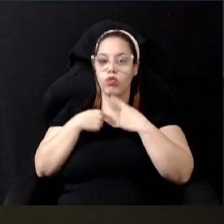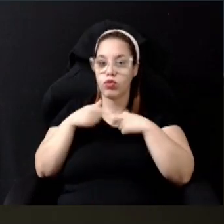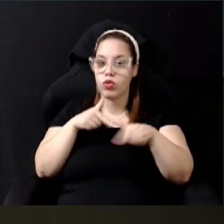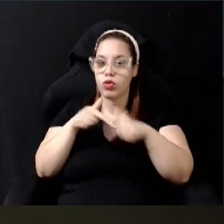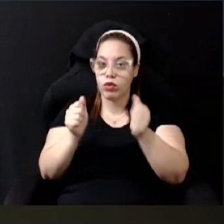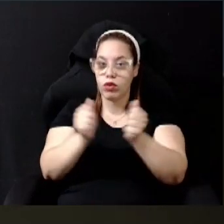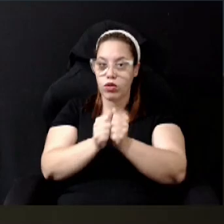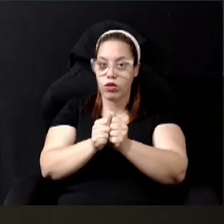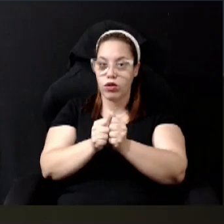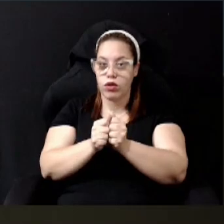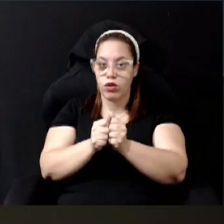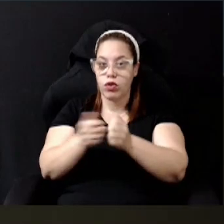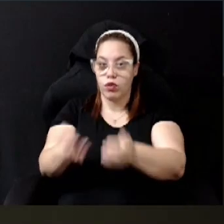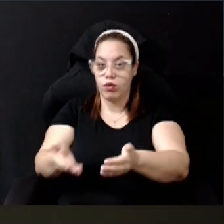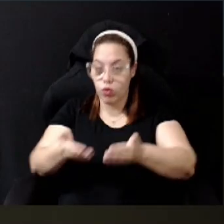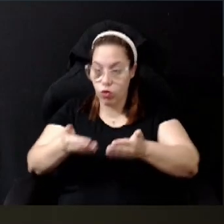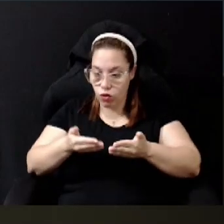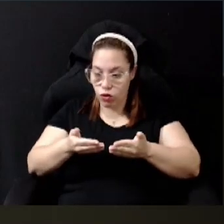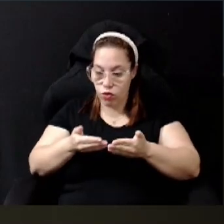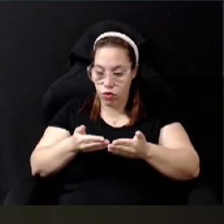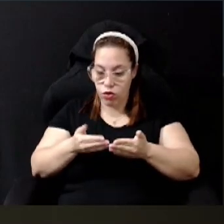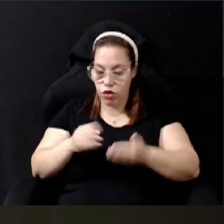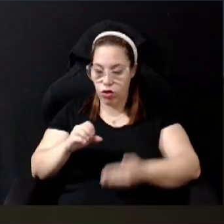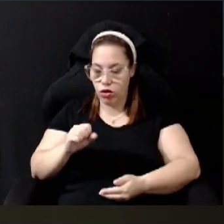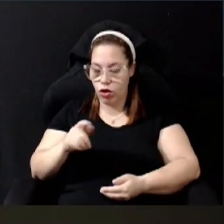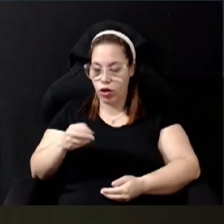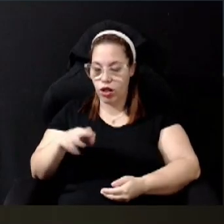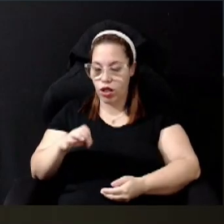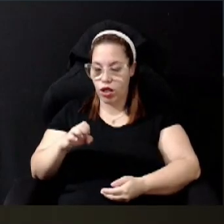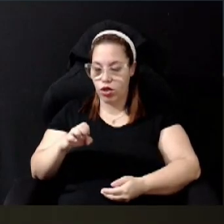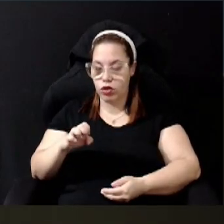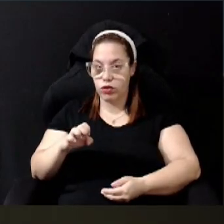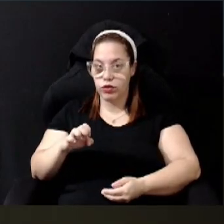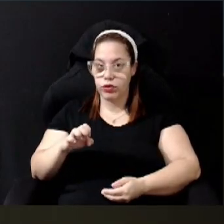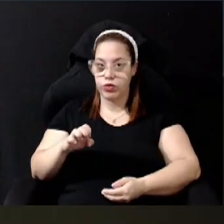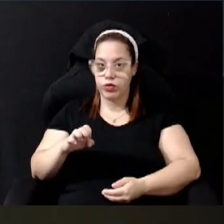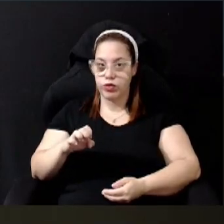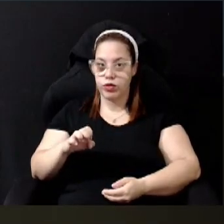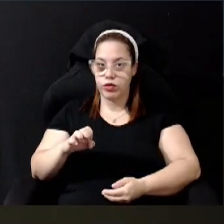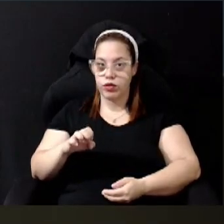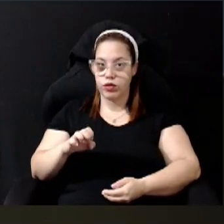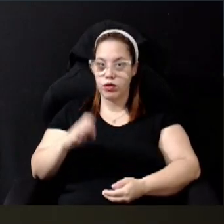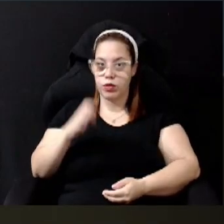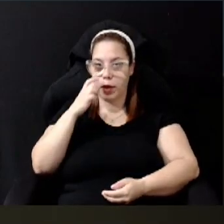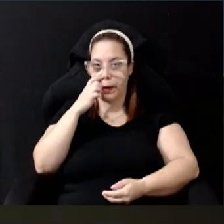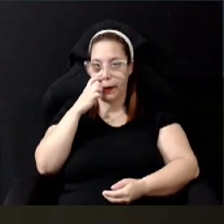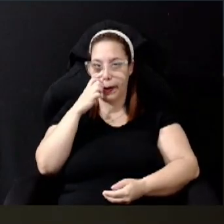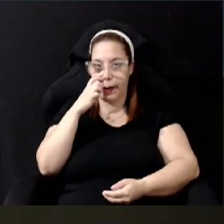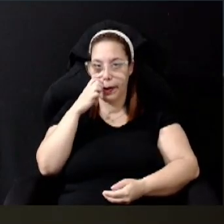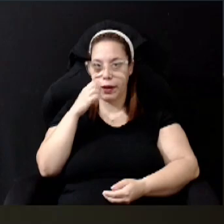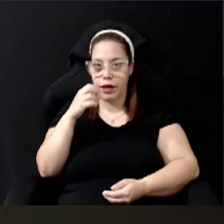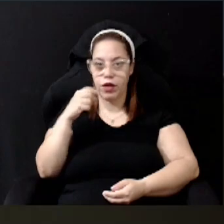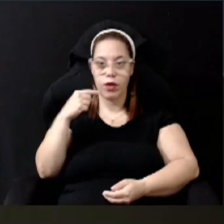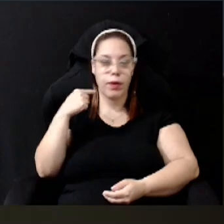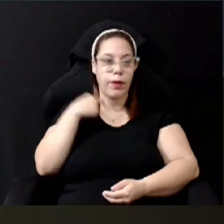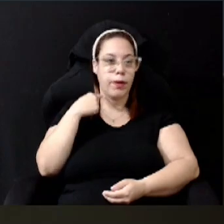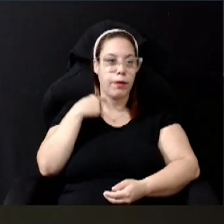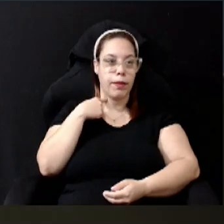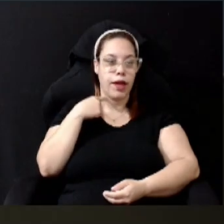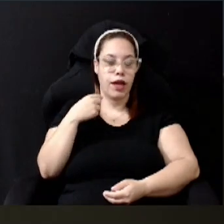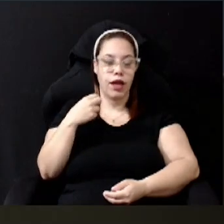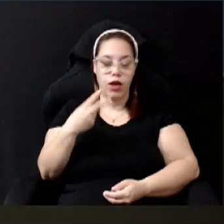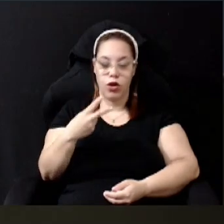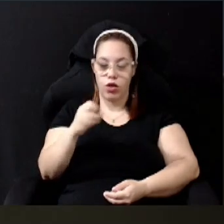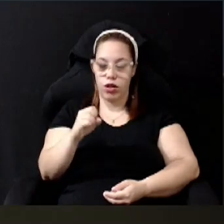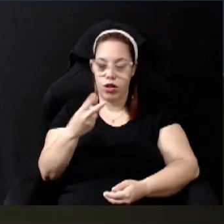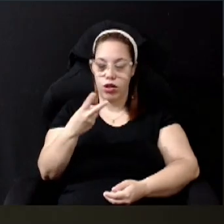me convidou para a sociedade. E aí a gente foi em maio de 2020 que a gente começou, que eu tive a oportunidade de